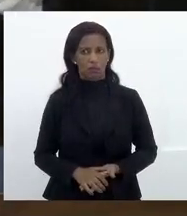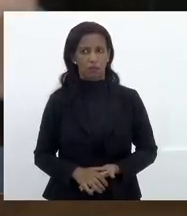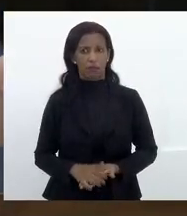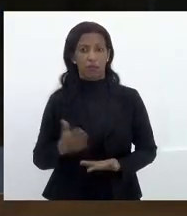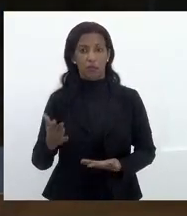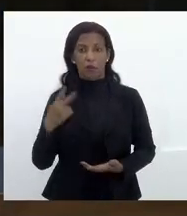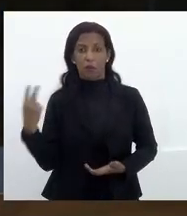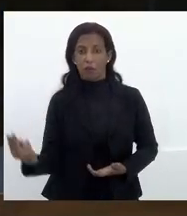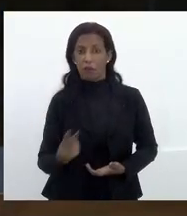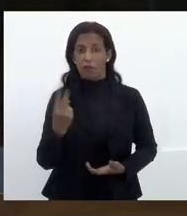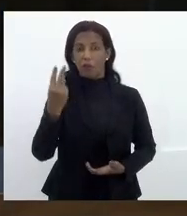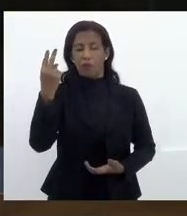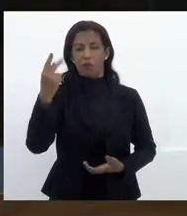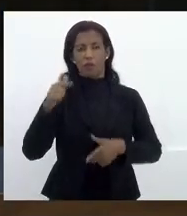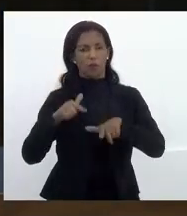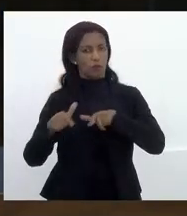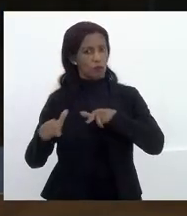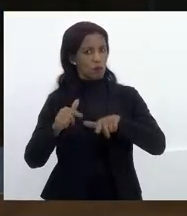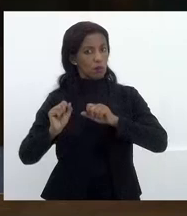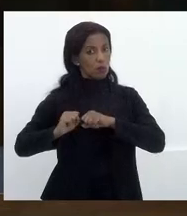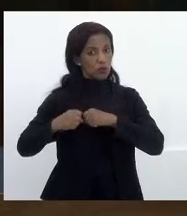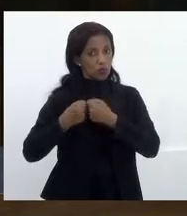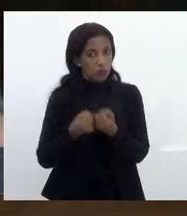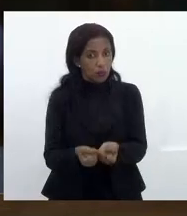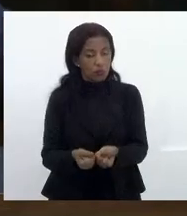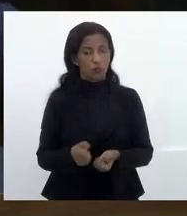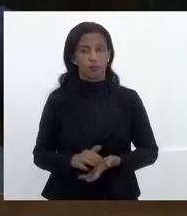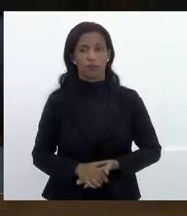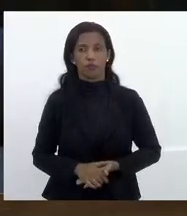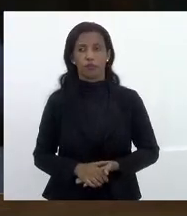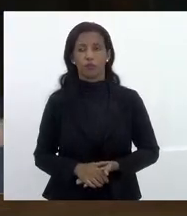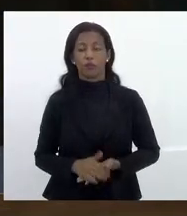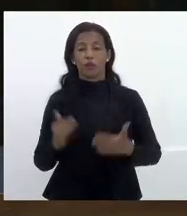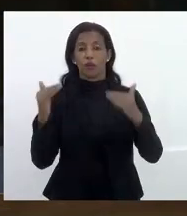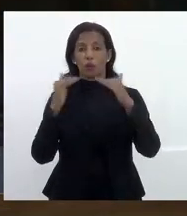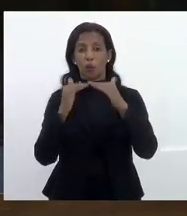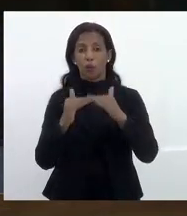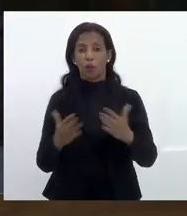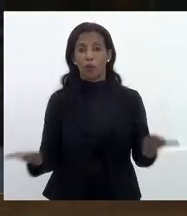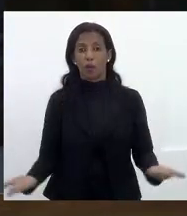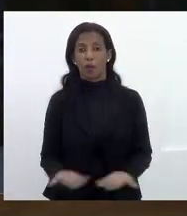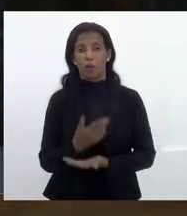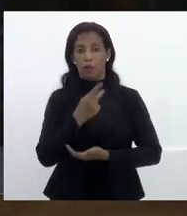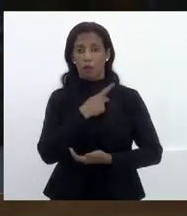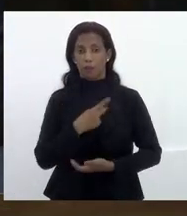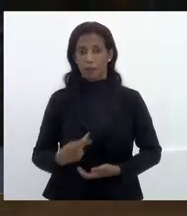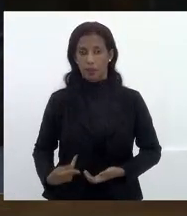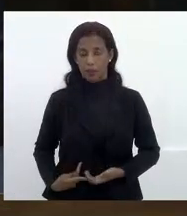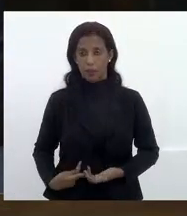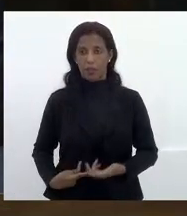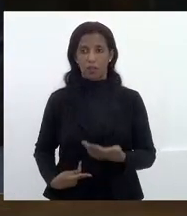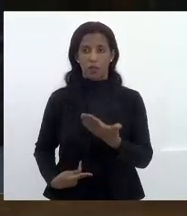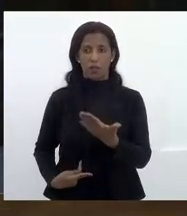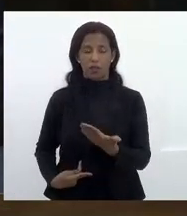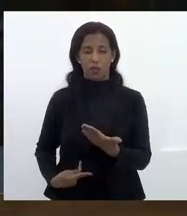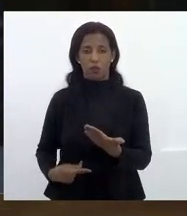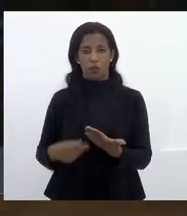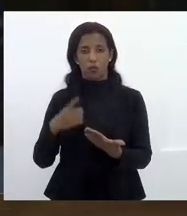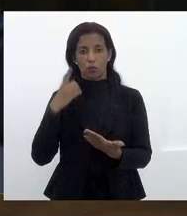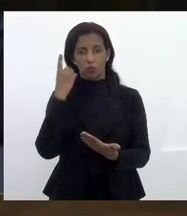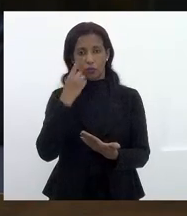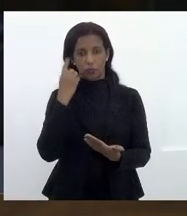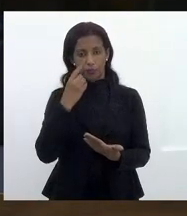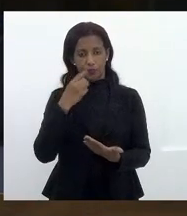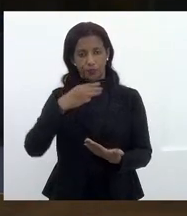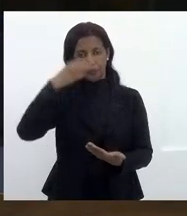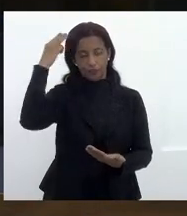para valorizar os nosso trabalho nosso esforço Oi tá acordada agora com o presidente me parece segunda palavra do deputado Márcio Pacheco